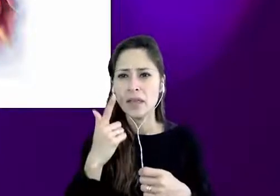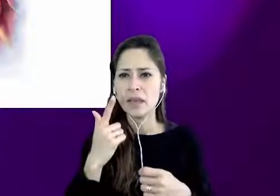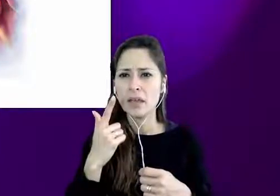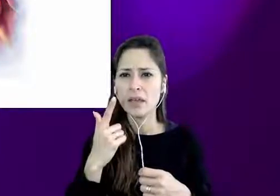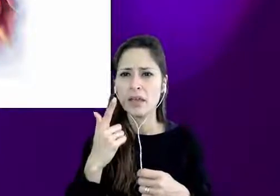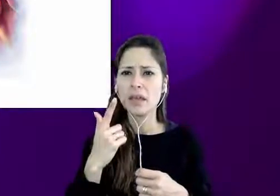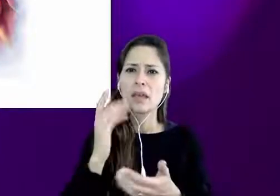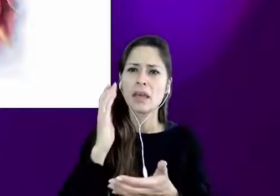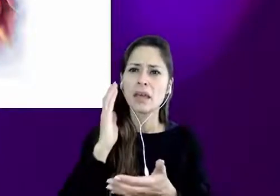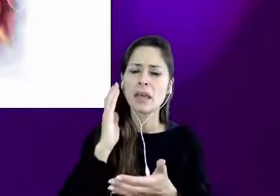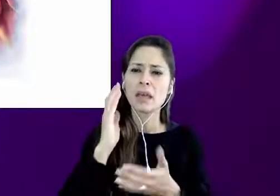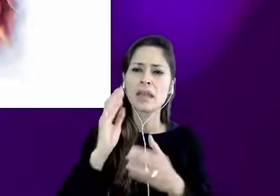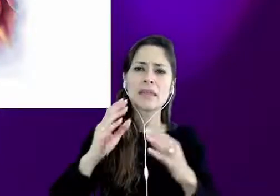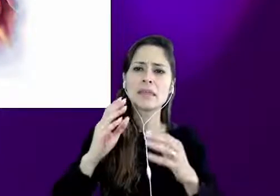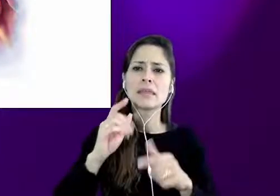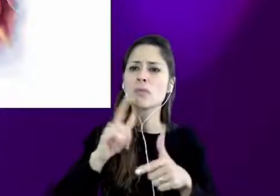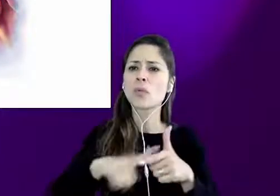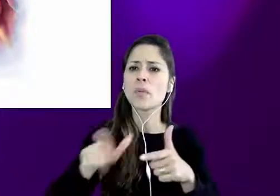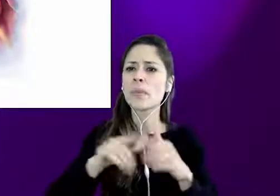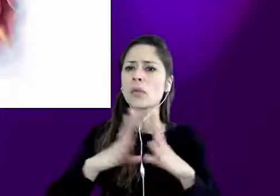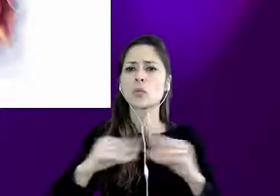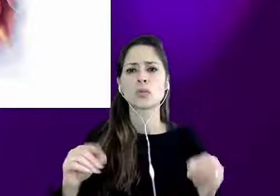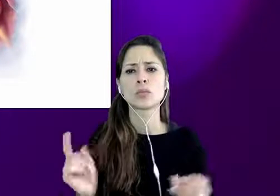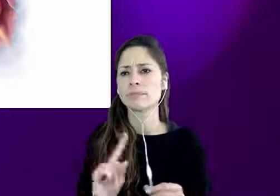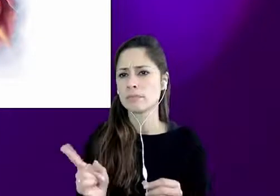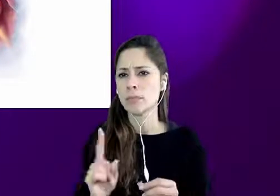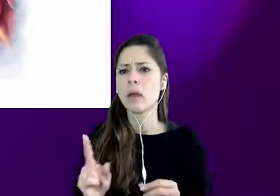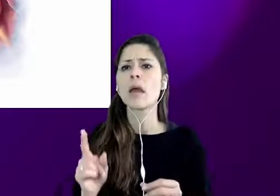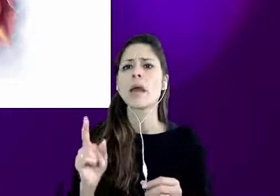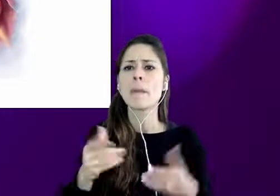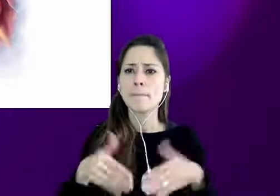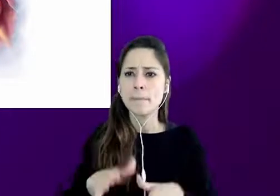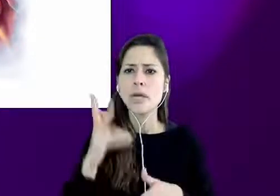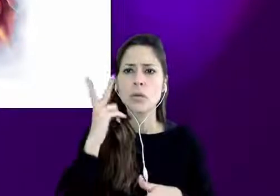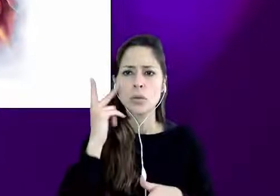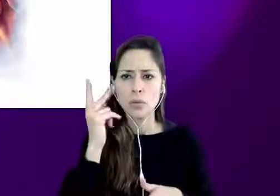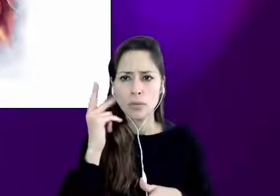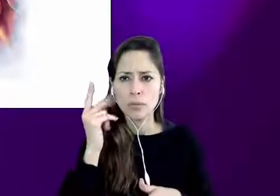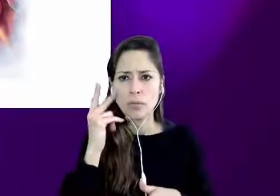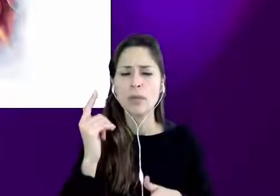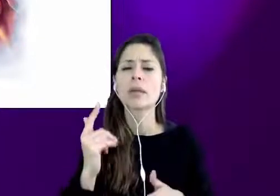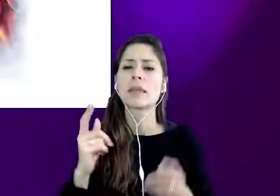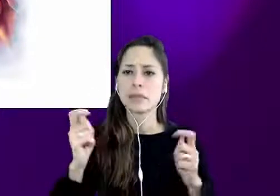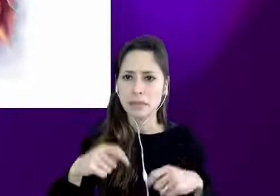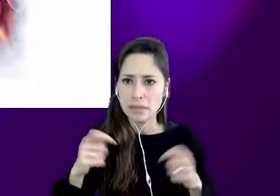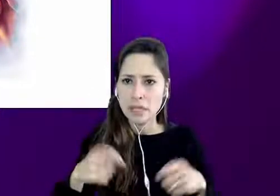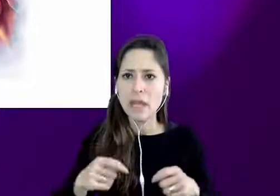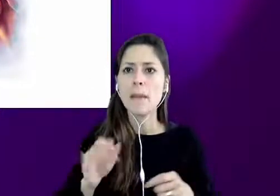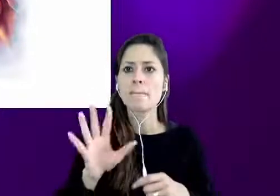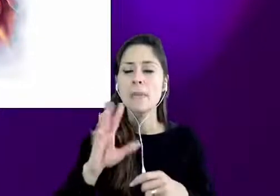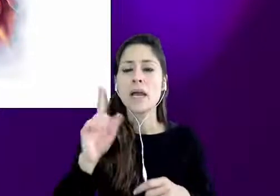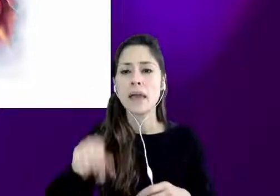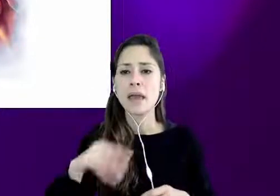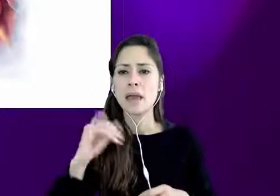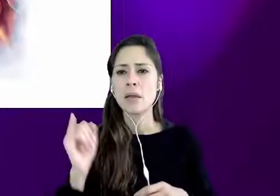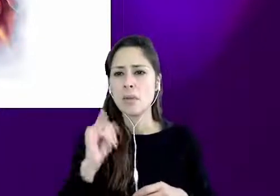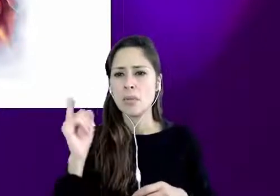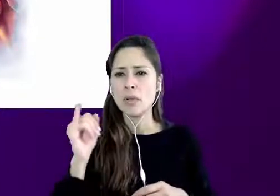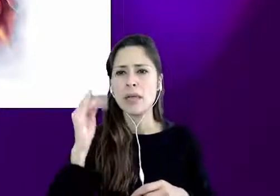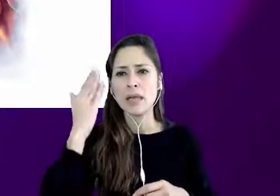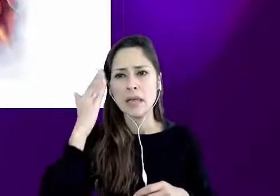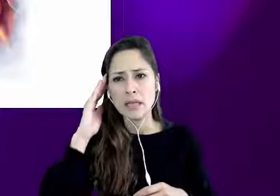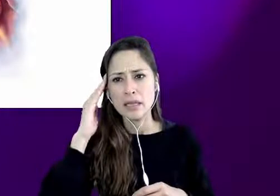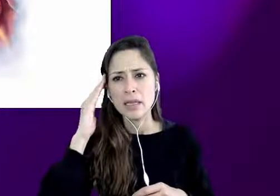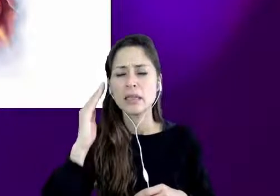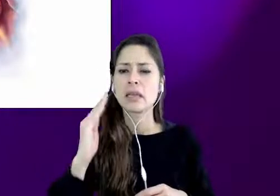completamente esse problema de maneira geral. O parto normal é, sim, possível nessas mulheres, mas é importante até entender